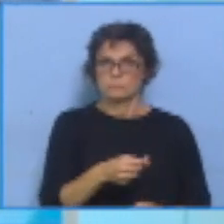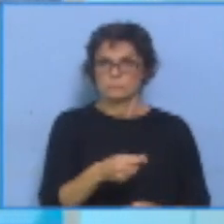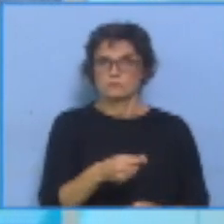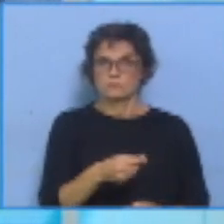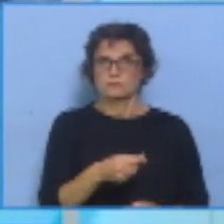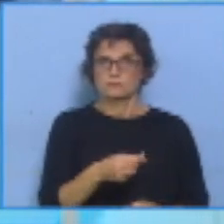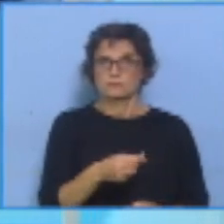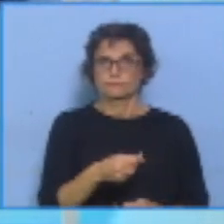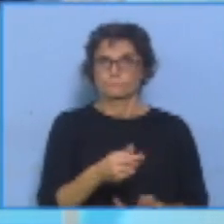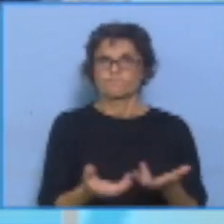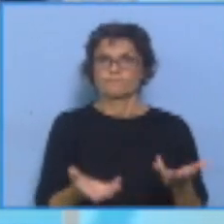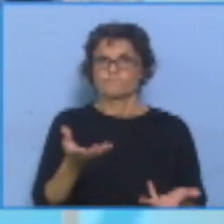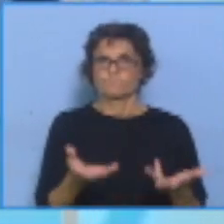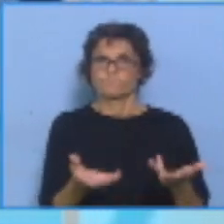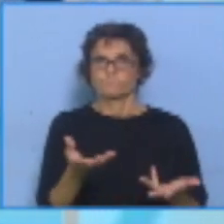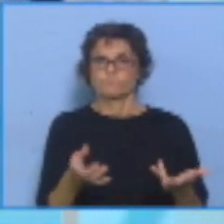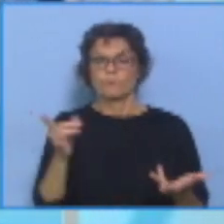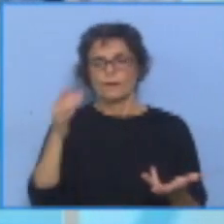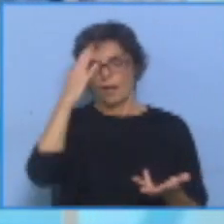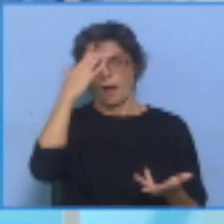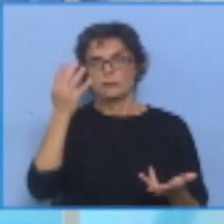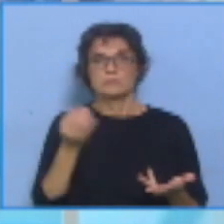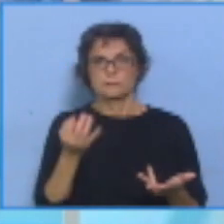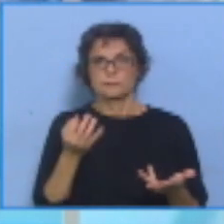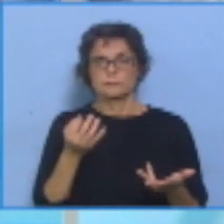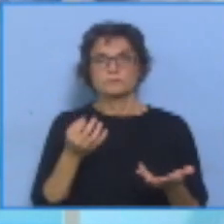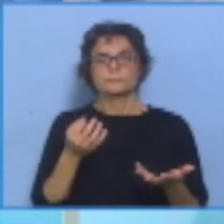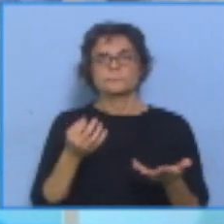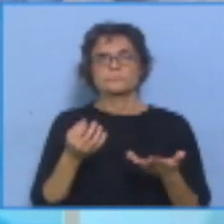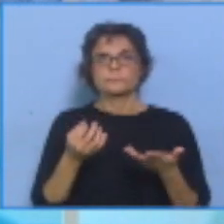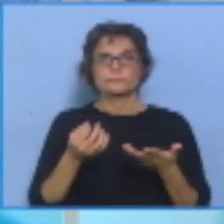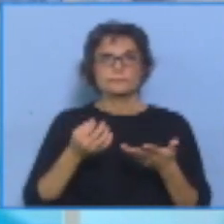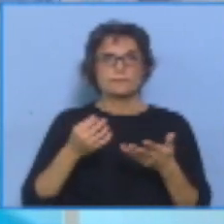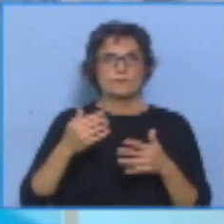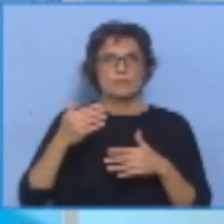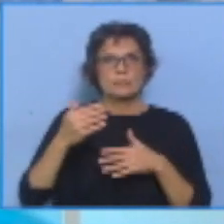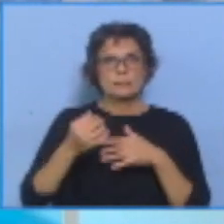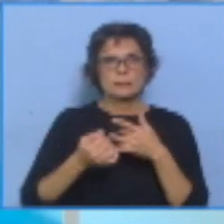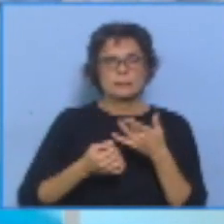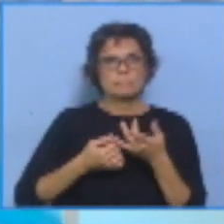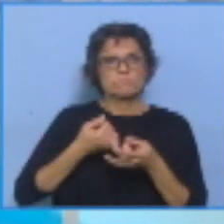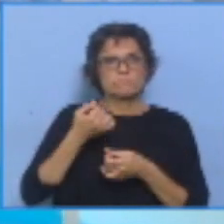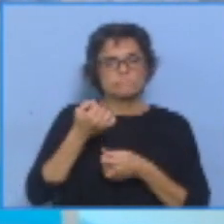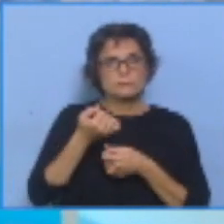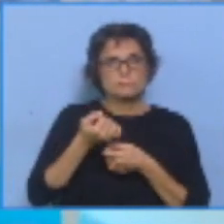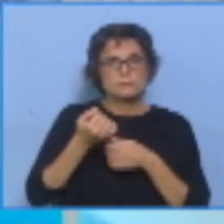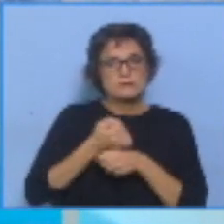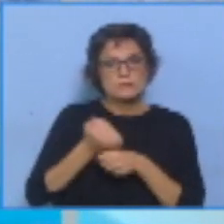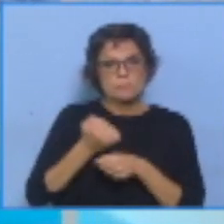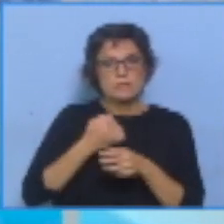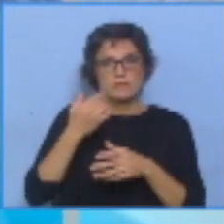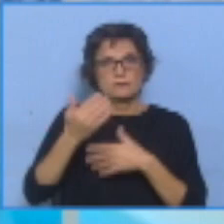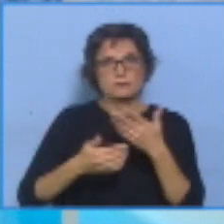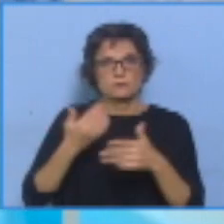acha que mesmo a revelação da transcendência, para ela, vinha não através de um qualquer misticismo desligado do